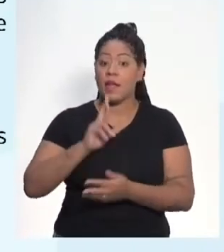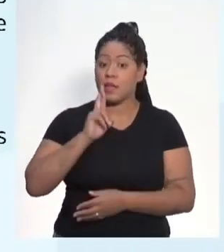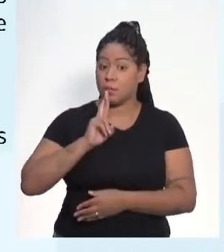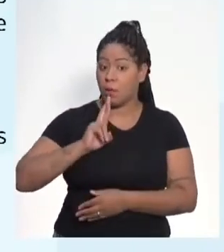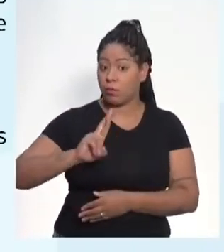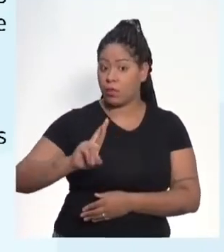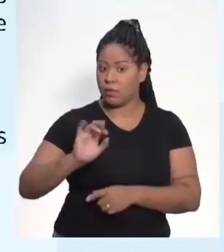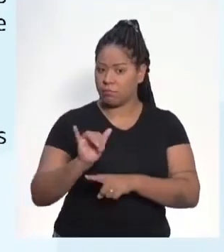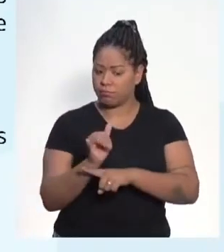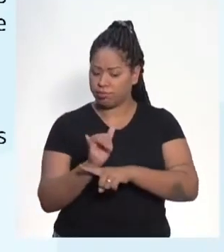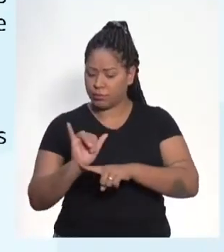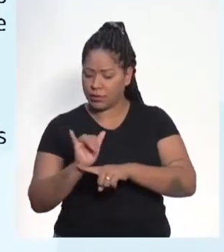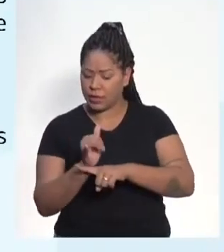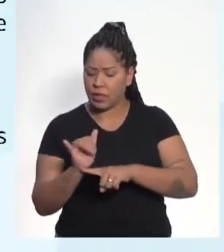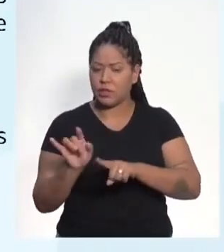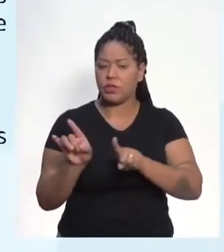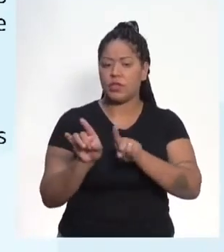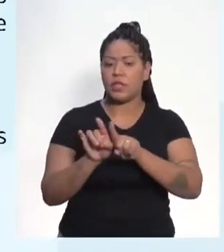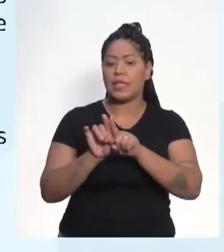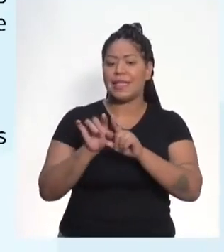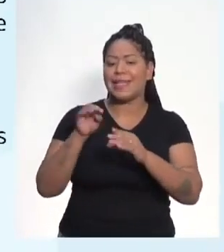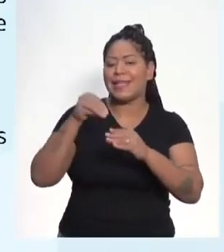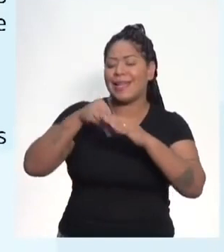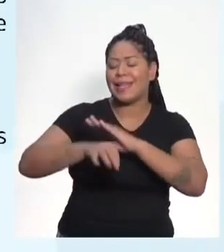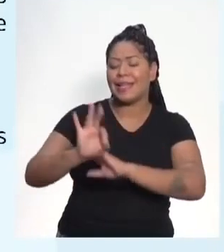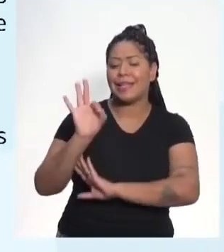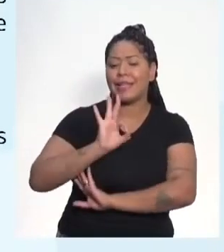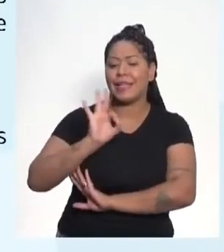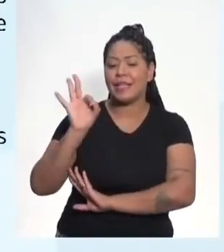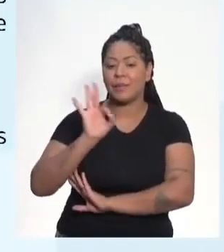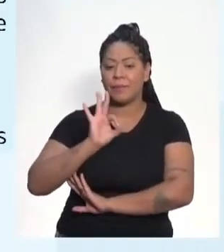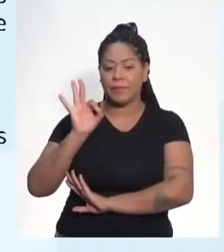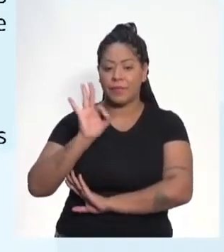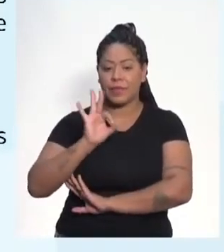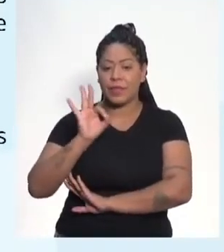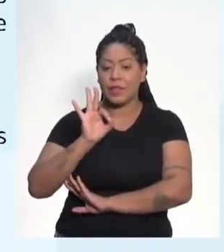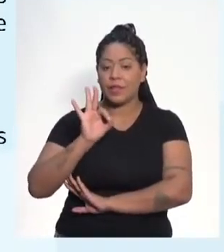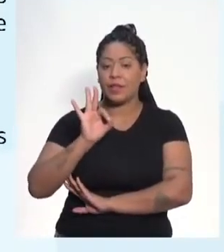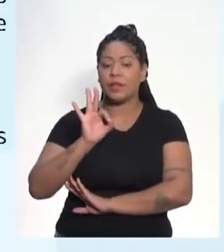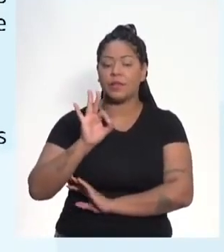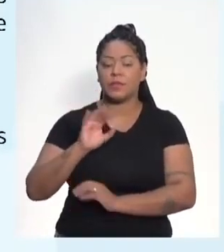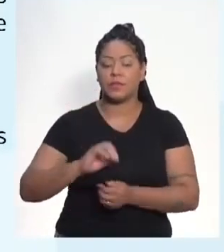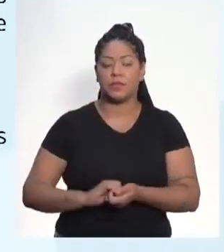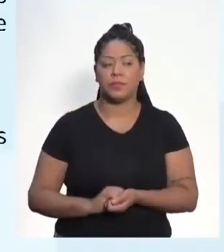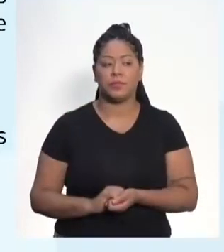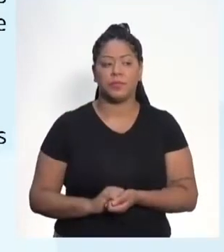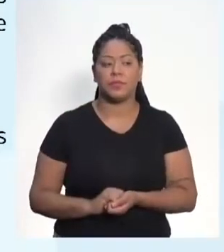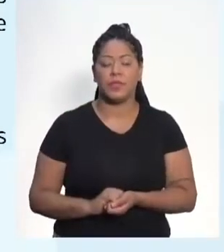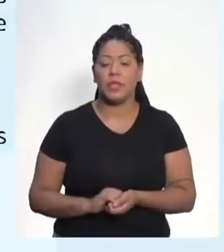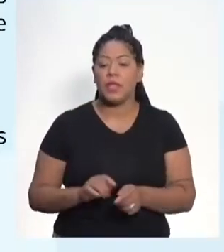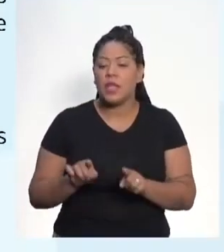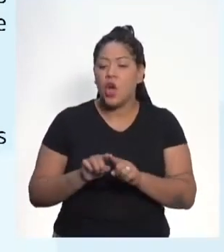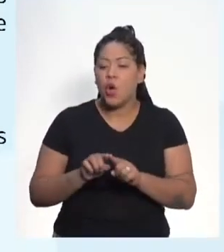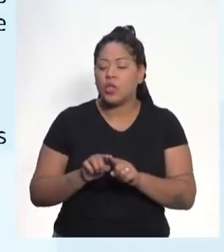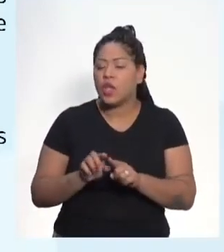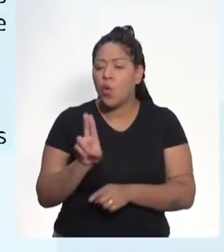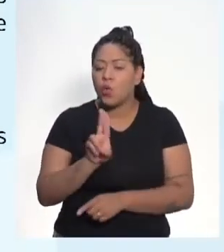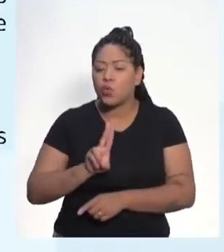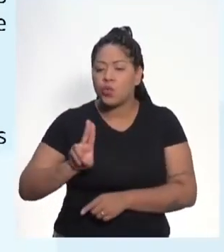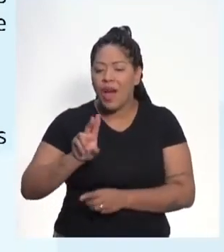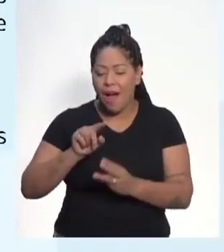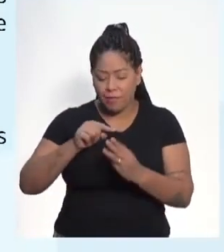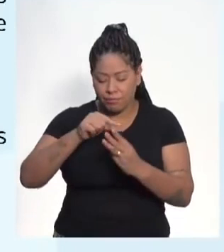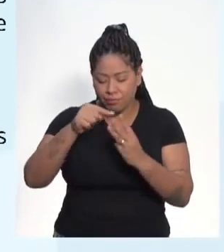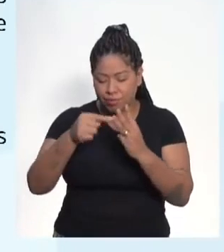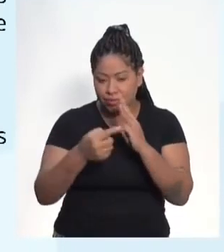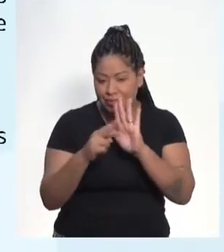situações problema que envolvam porcentagens, com base na ideia de proporcionalidade, sem fazer uso de regra de 3. Percebe